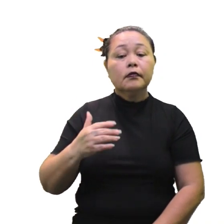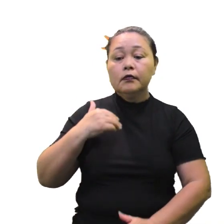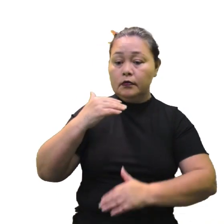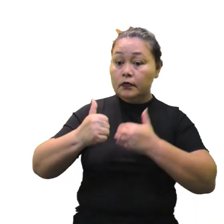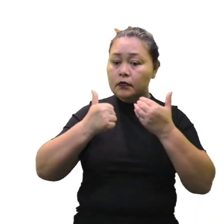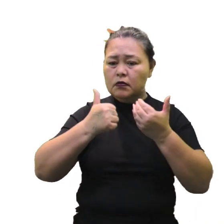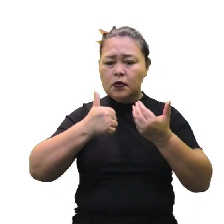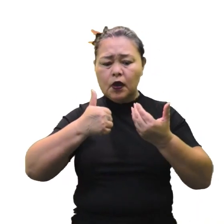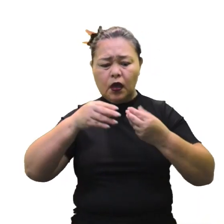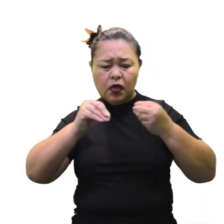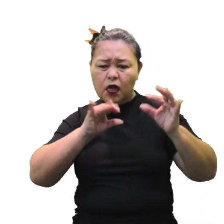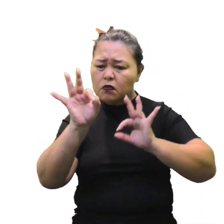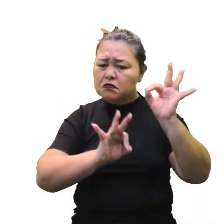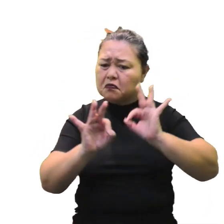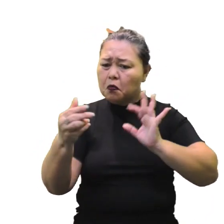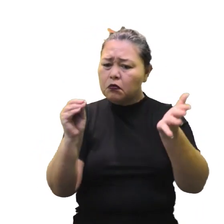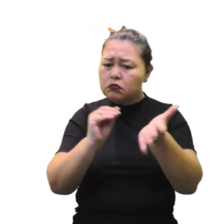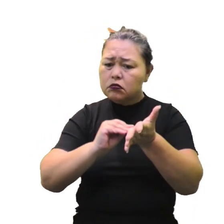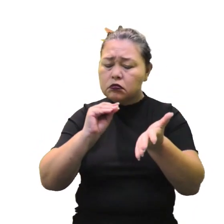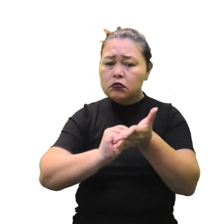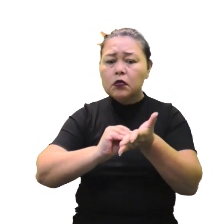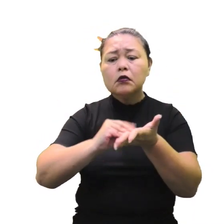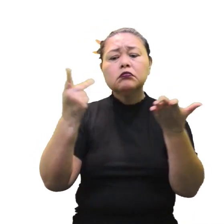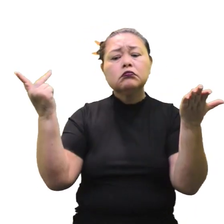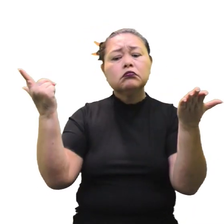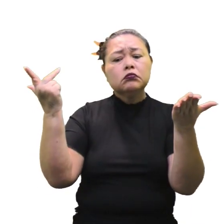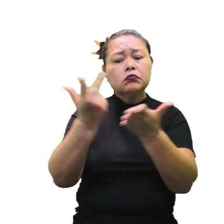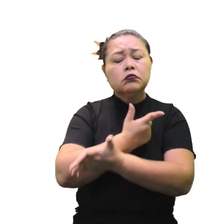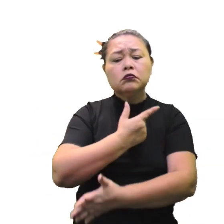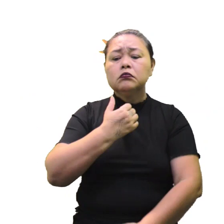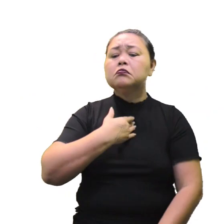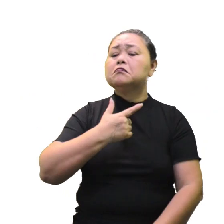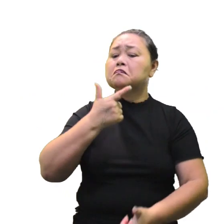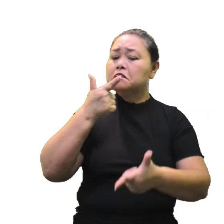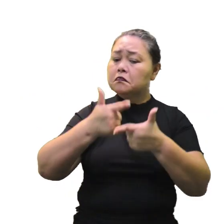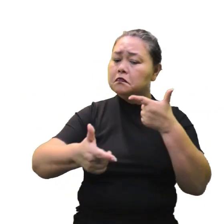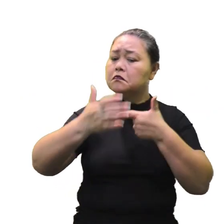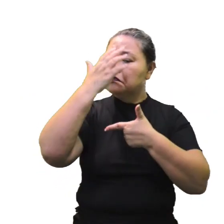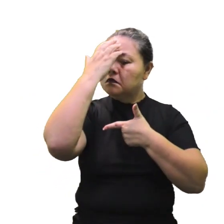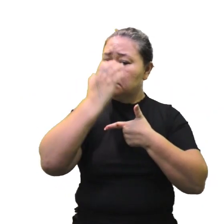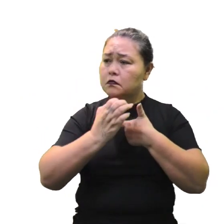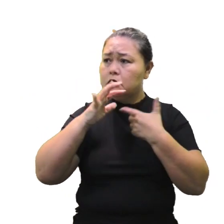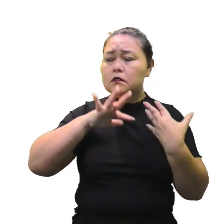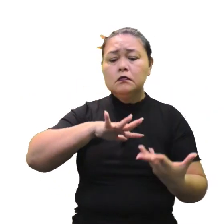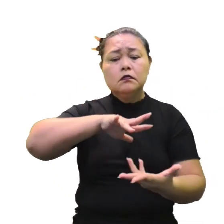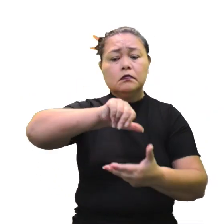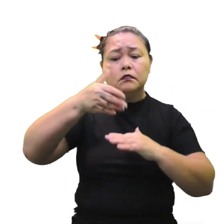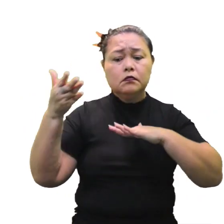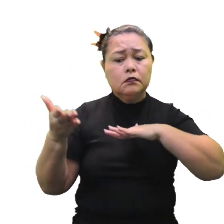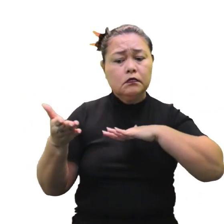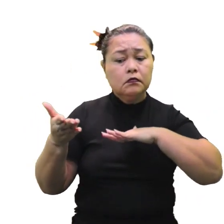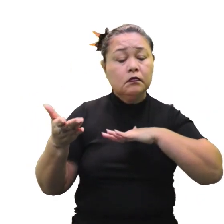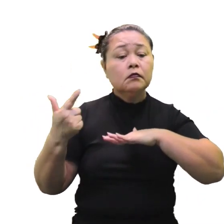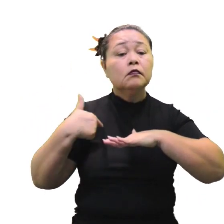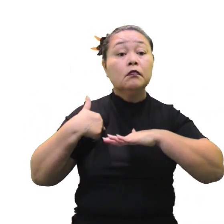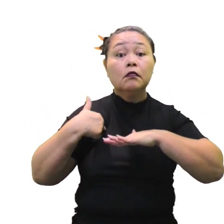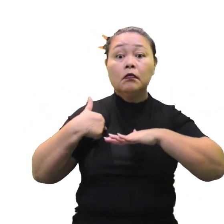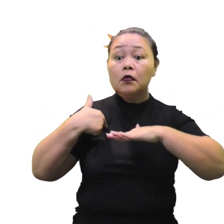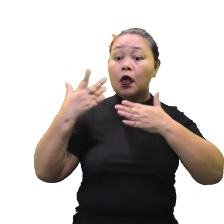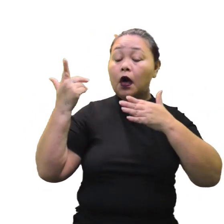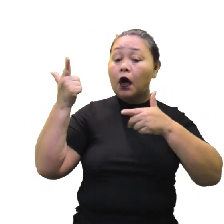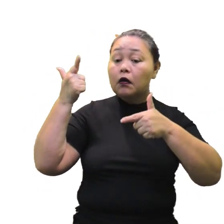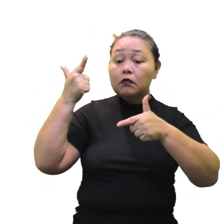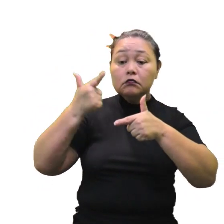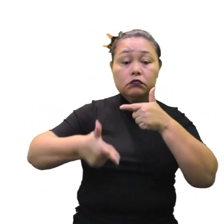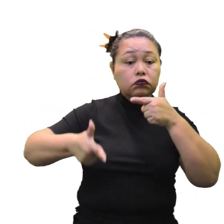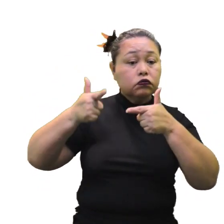esse crescimento desordenado, ele causou um problema sério nesse mundo contemporâneo. Uma grande